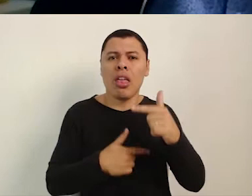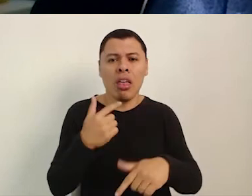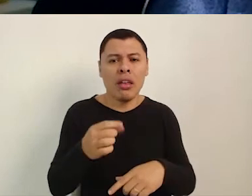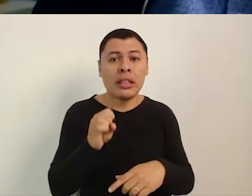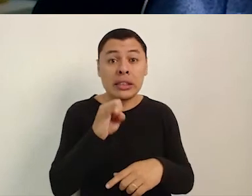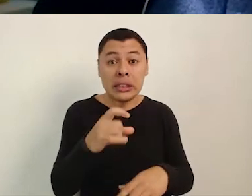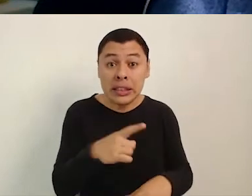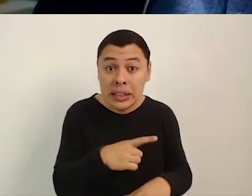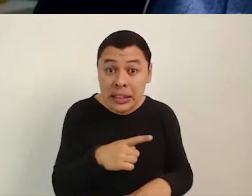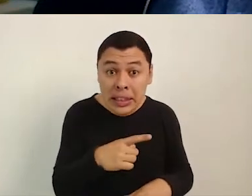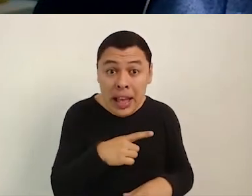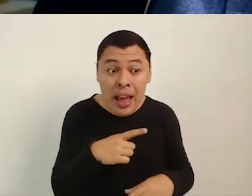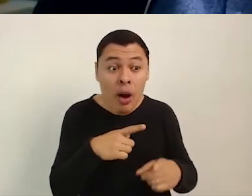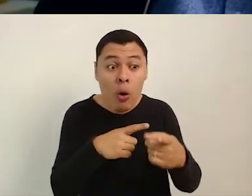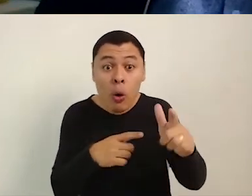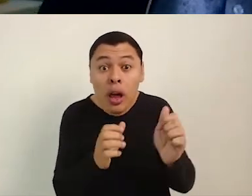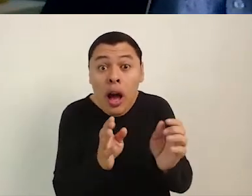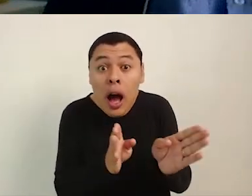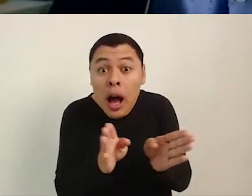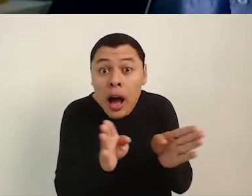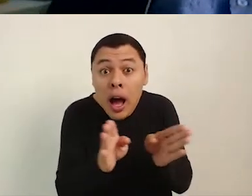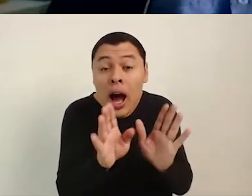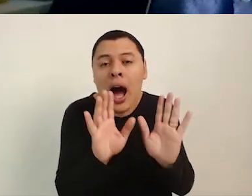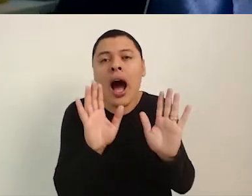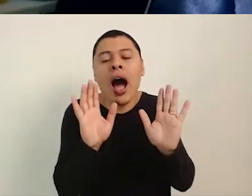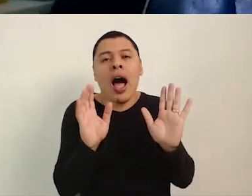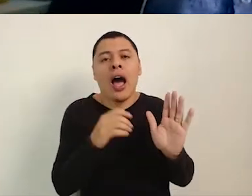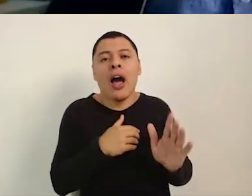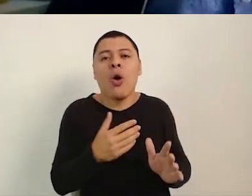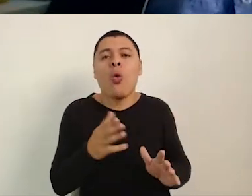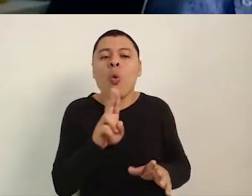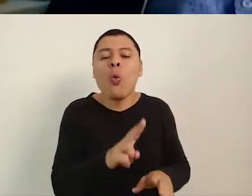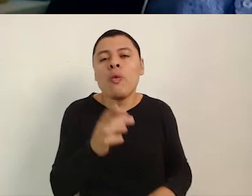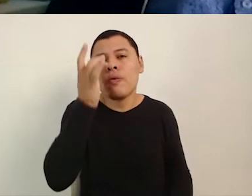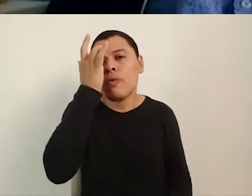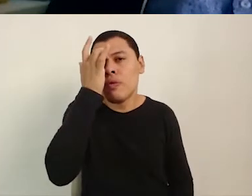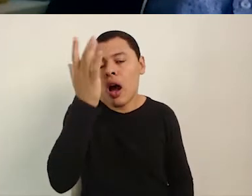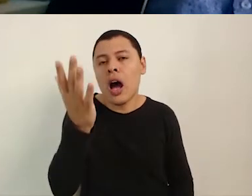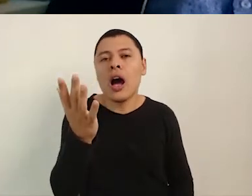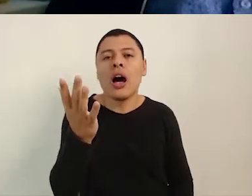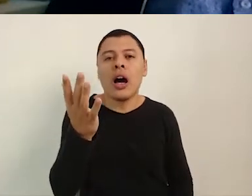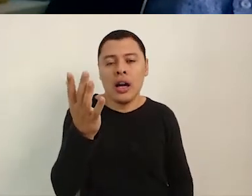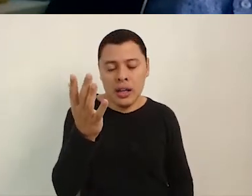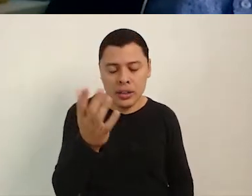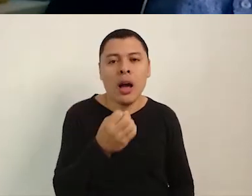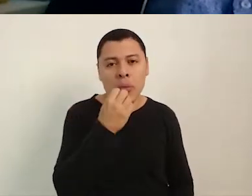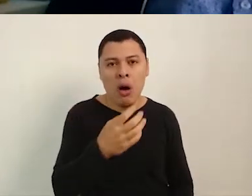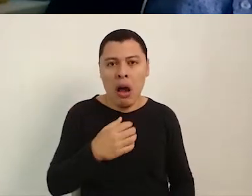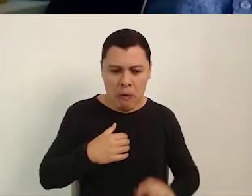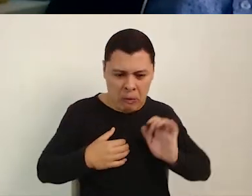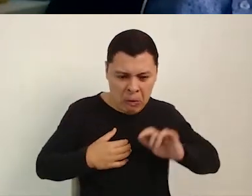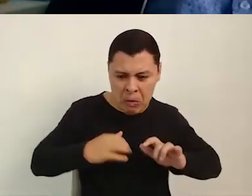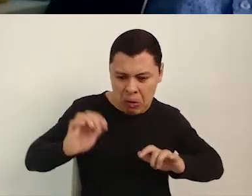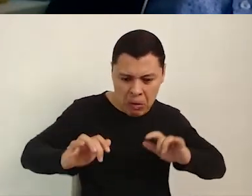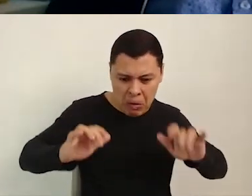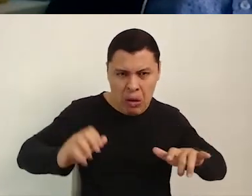fato acessível, ou seja, te traz conforto no uso, você acaba abandonando aquela outra, né? Você acaba deixando ela